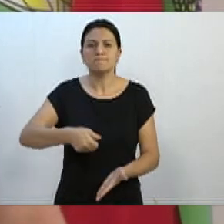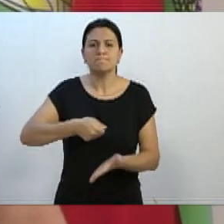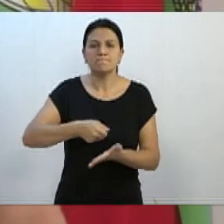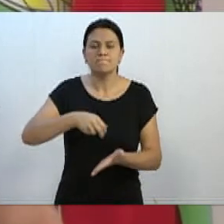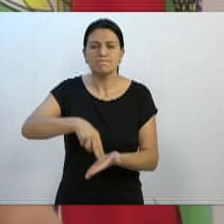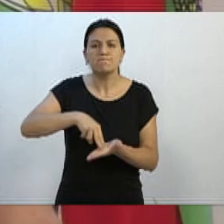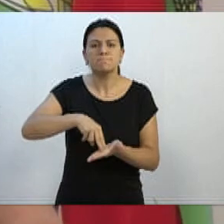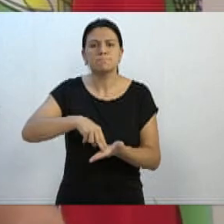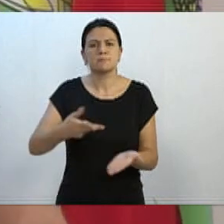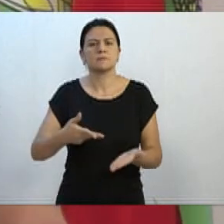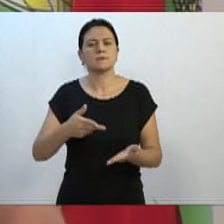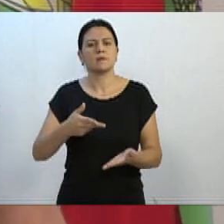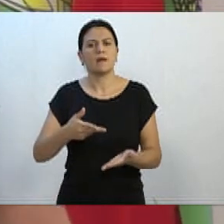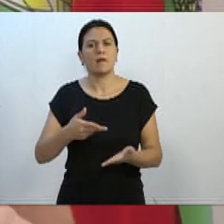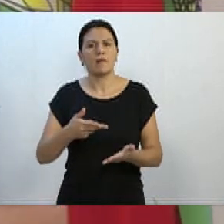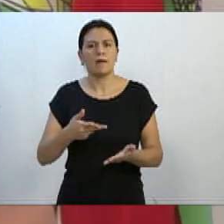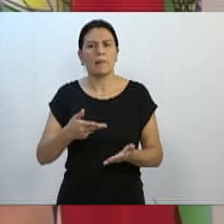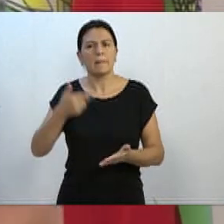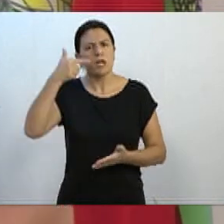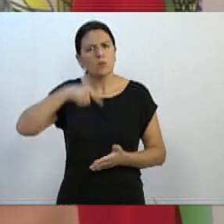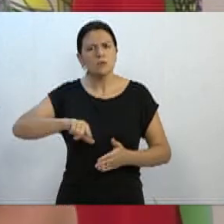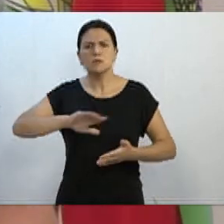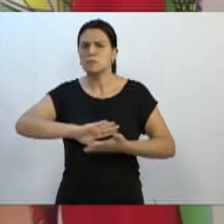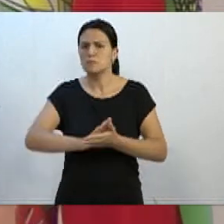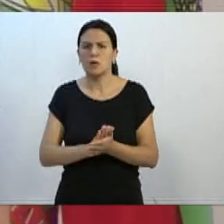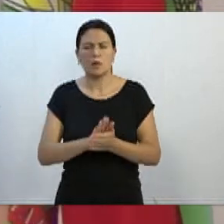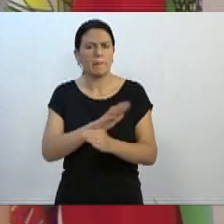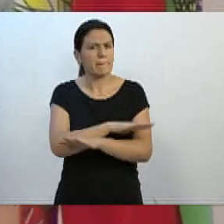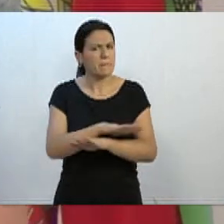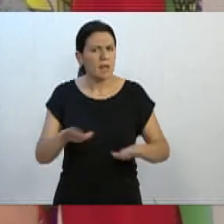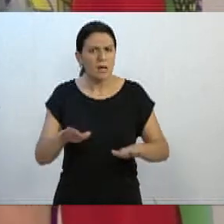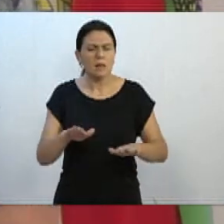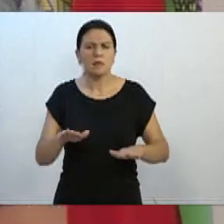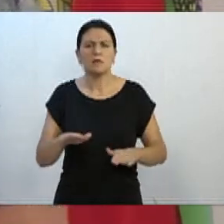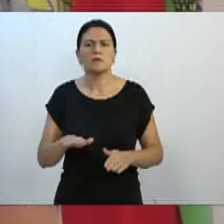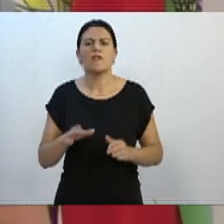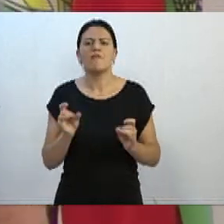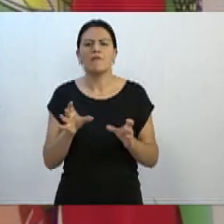ações de tráfico de drogas no entorno do Parque Vila Germânica. Obrigado pela tolerância, presidente.